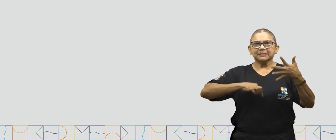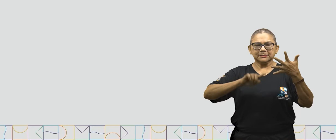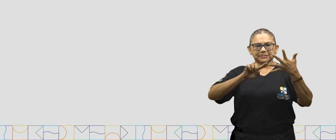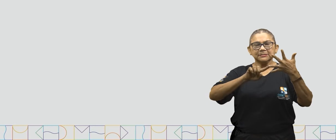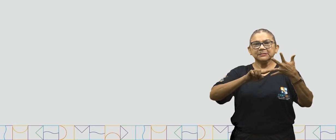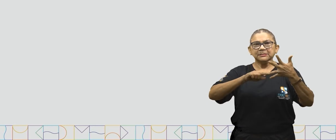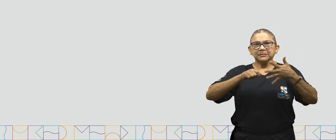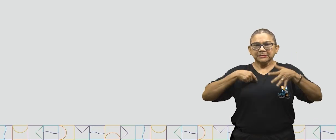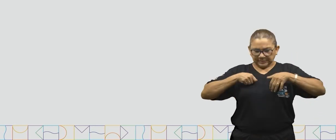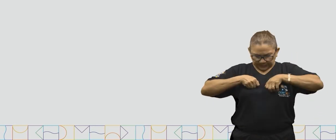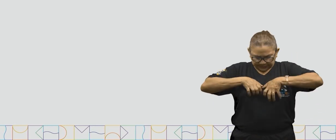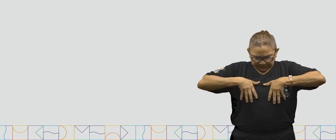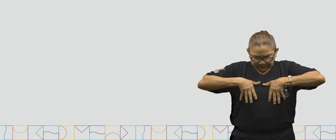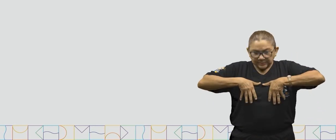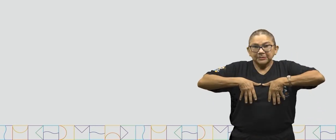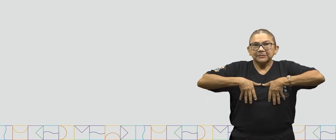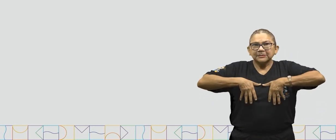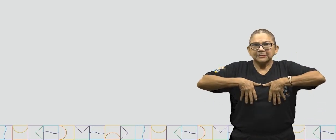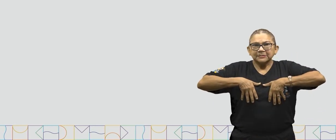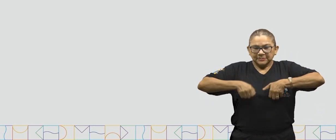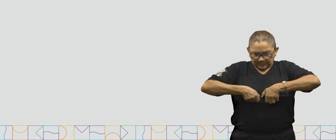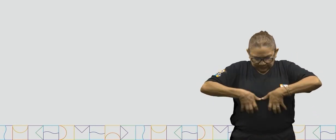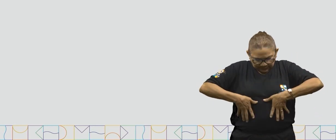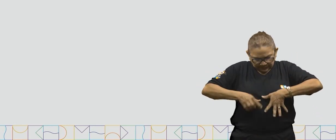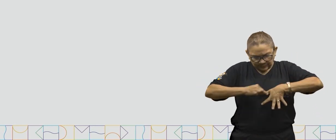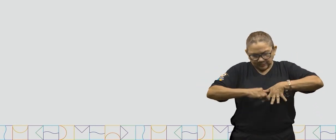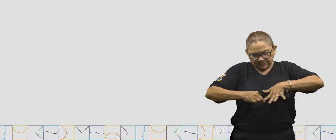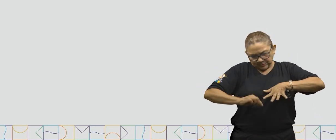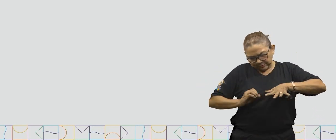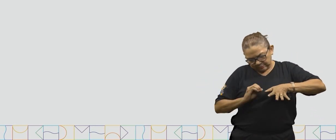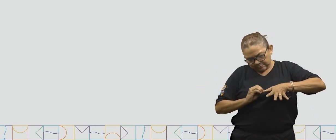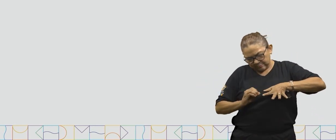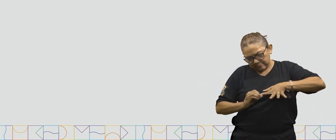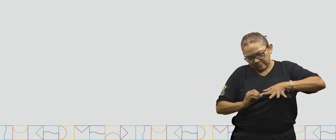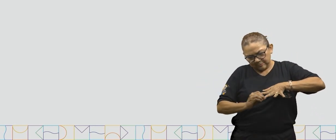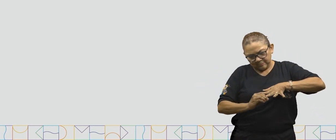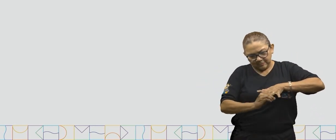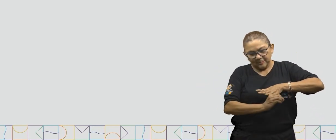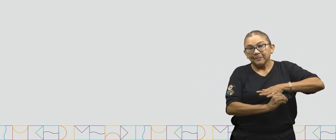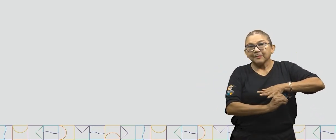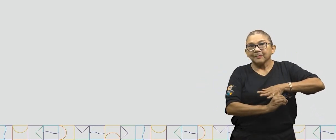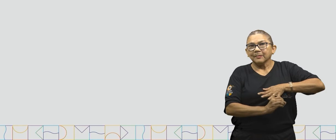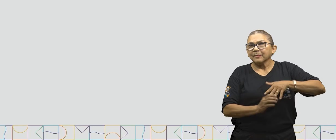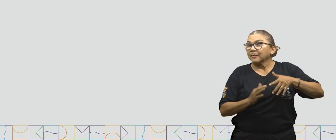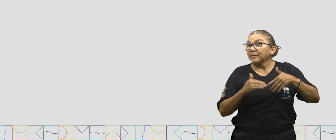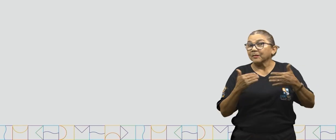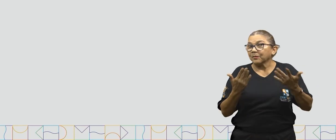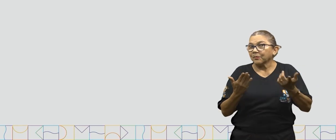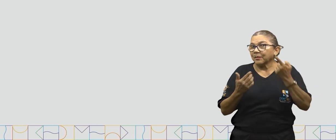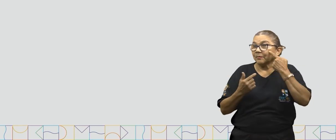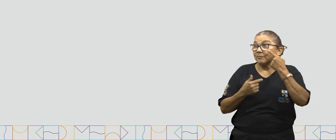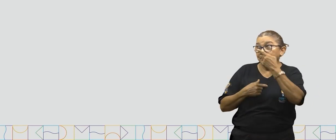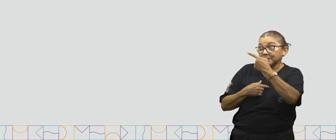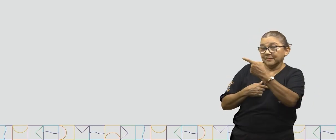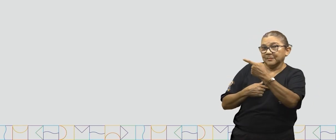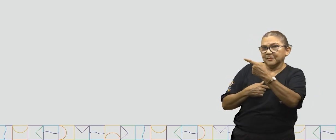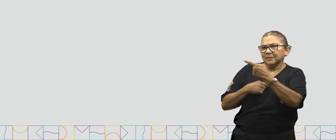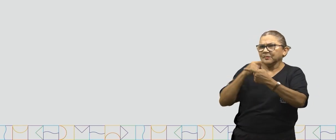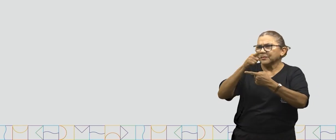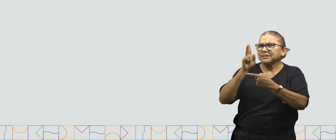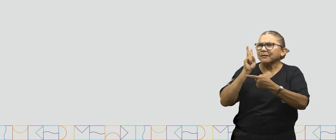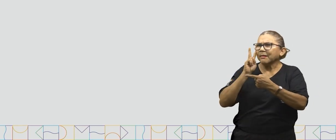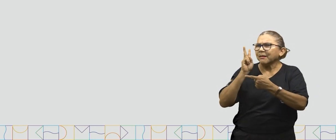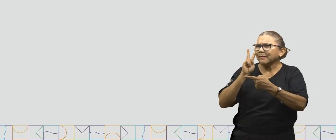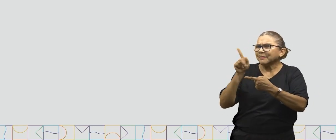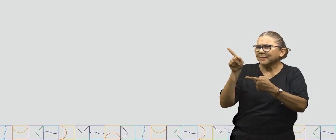bronquíolos. E letra E, alvéolo. Você tem que lembrar aí da estrutura do sistema respiratório que nós falamos na aula